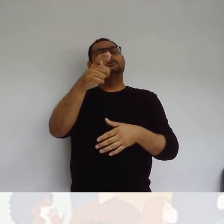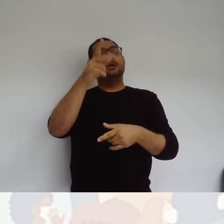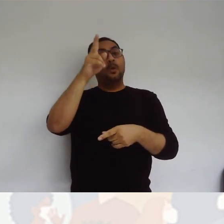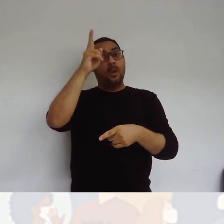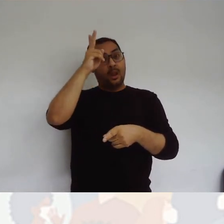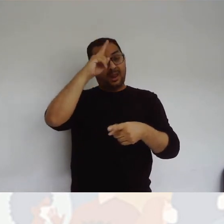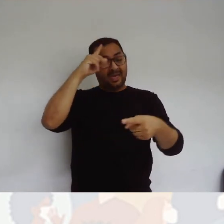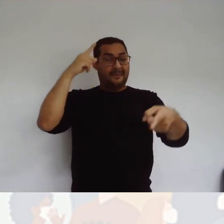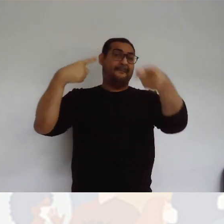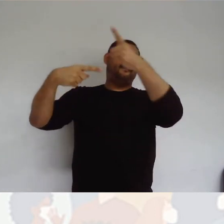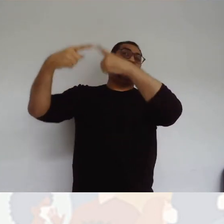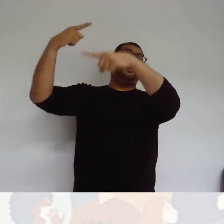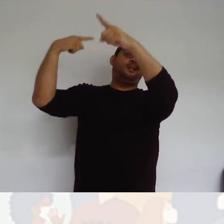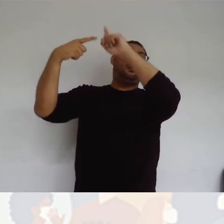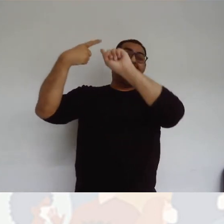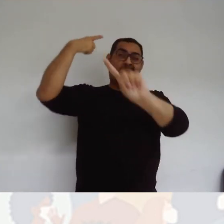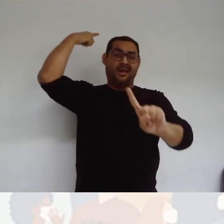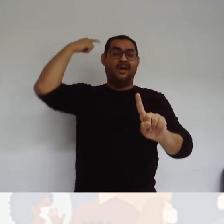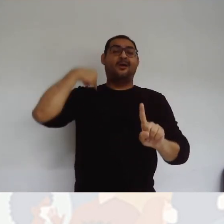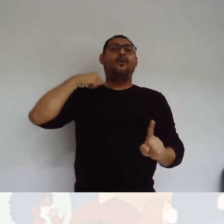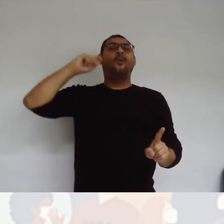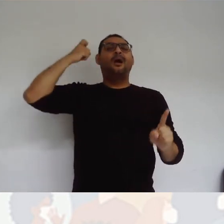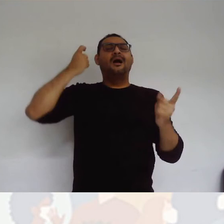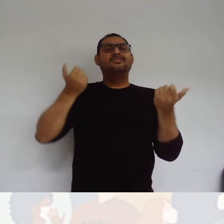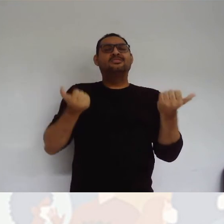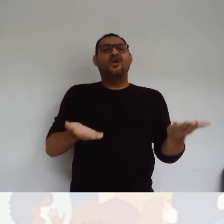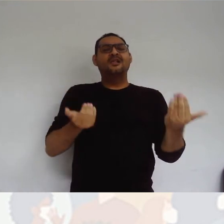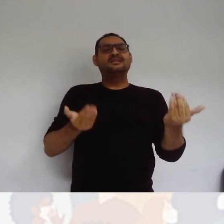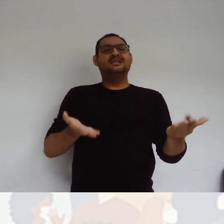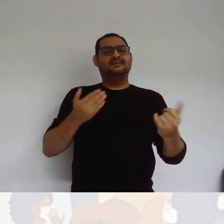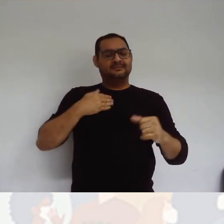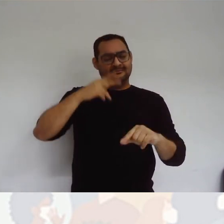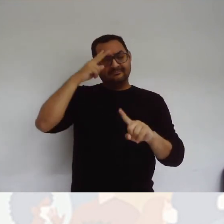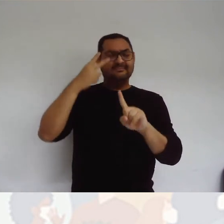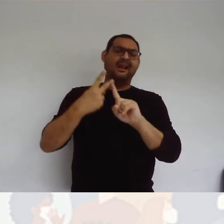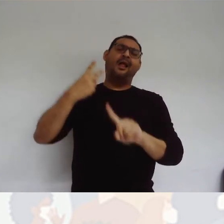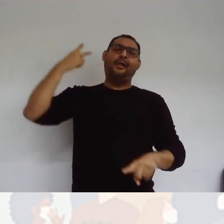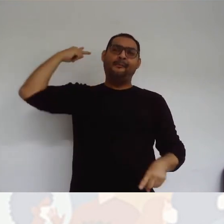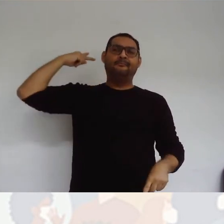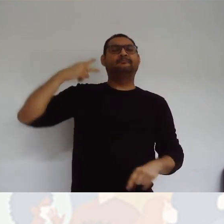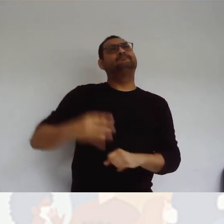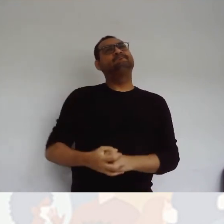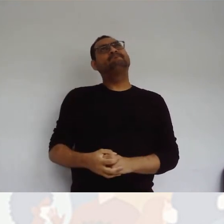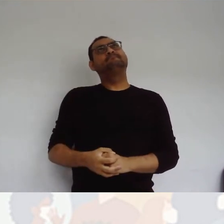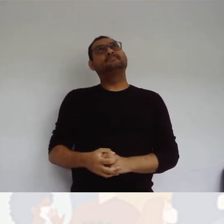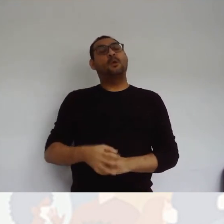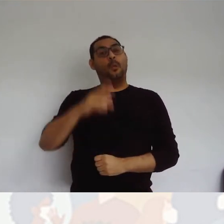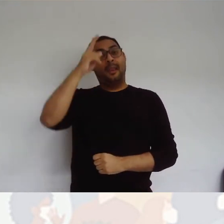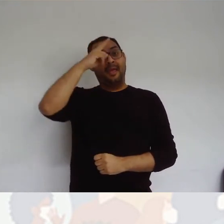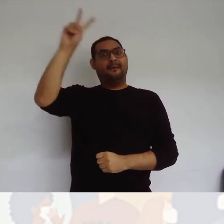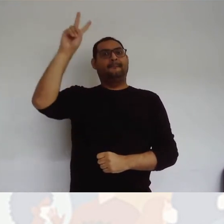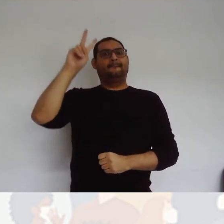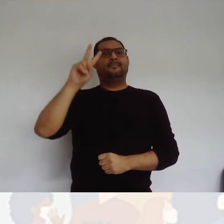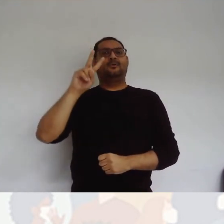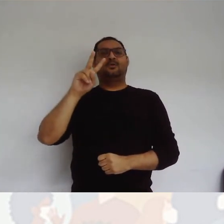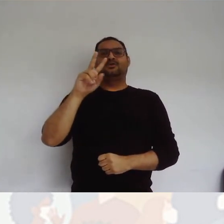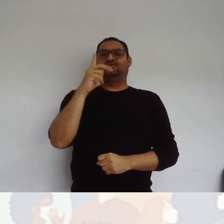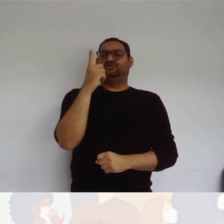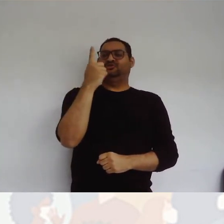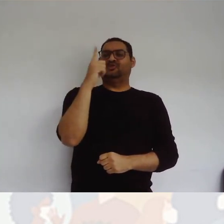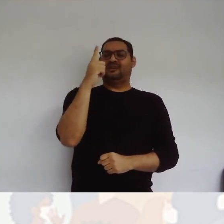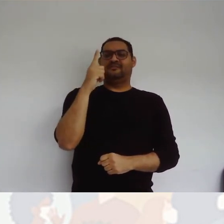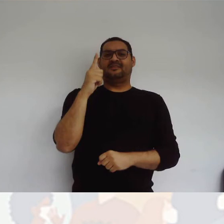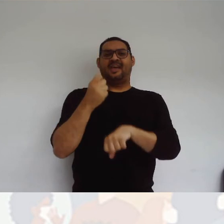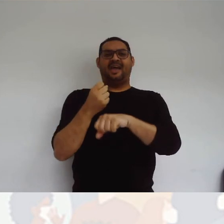tempo, enquanto adolescente, e aí me fez rever também essa geografia do